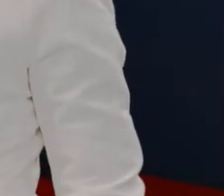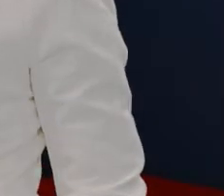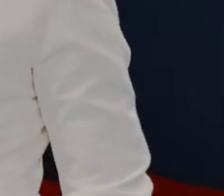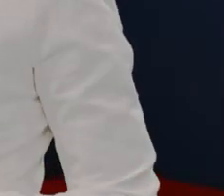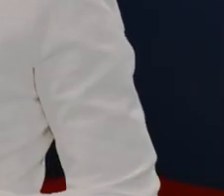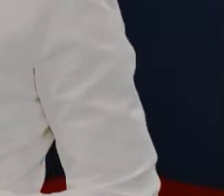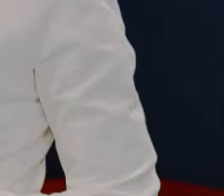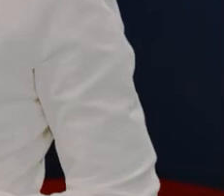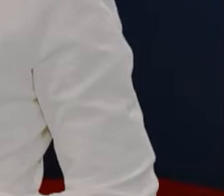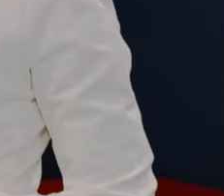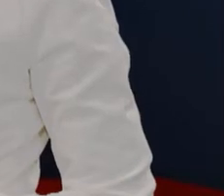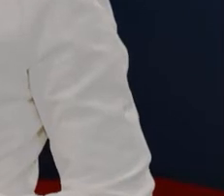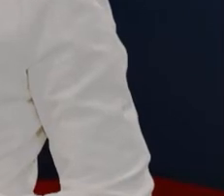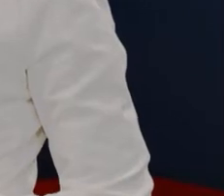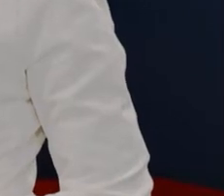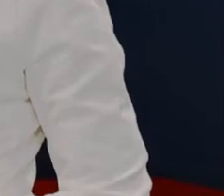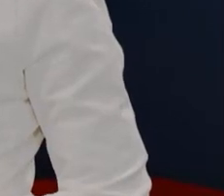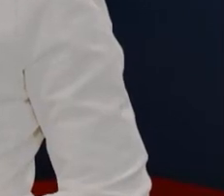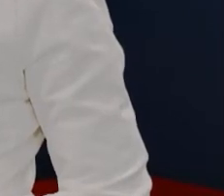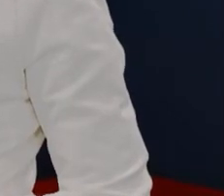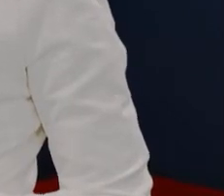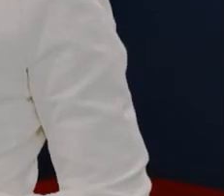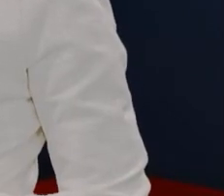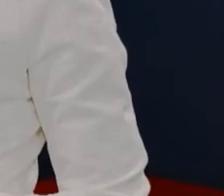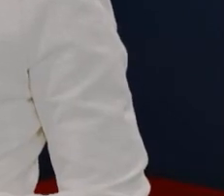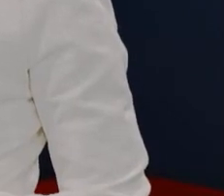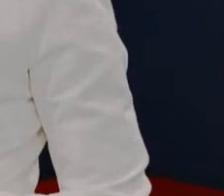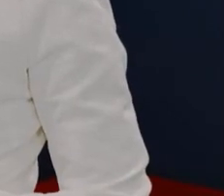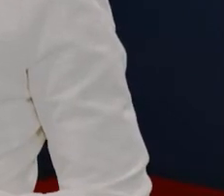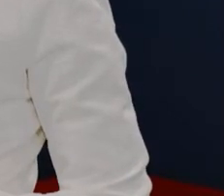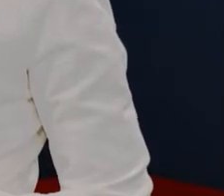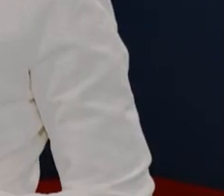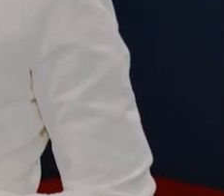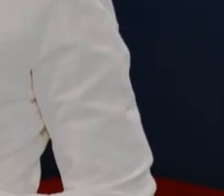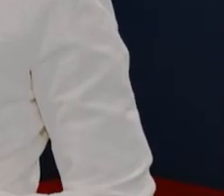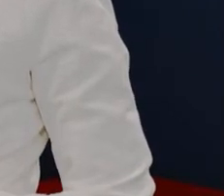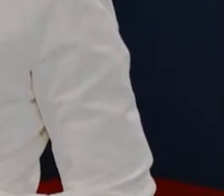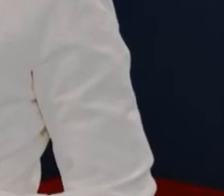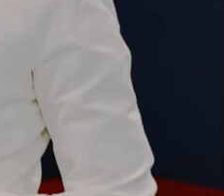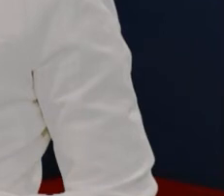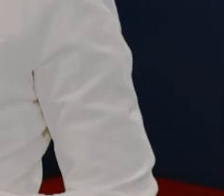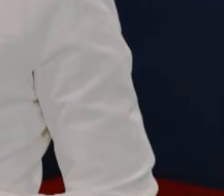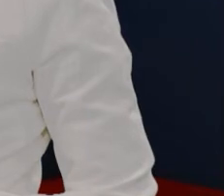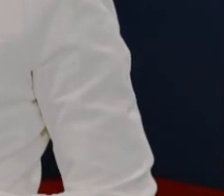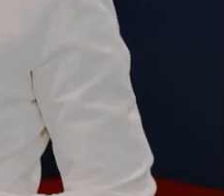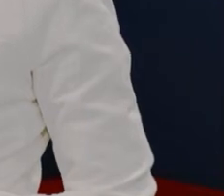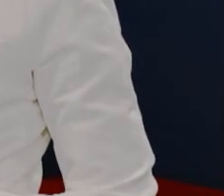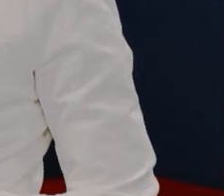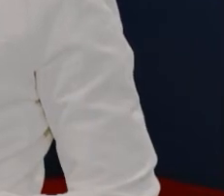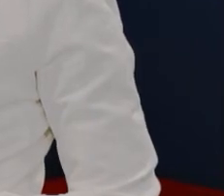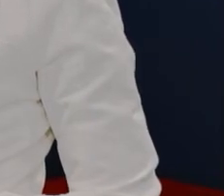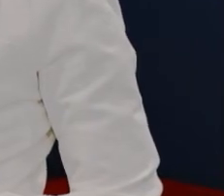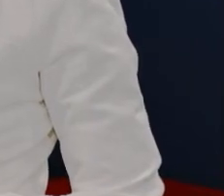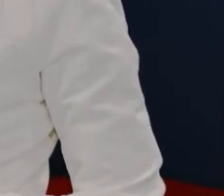Olá, telespectadores. Bem-vindos novamente ao programa CPLP na GMN. Como já sabemos, este programa tem como objetivo apresentar-vos as últimas informações ocorridas